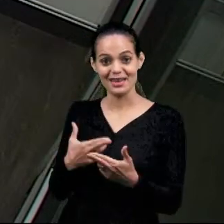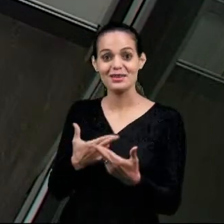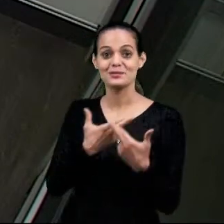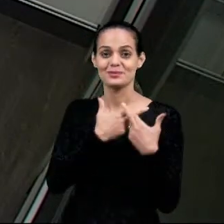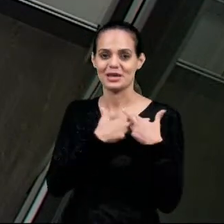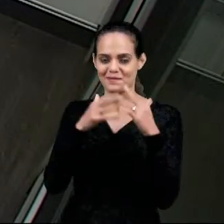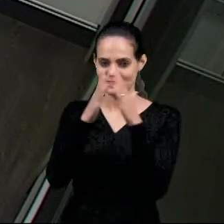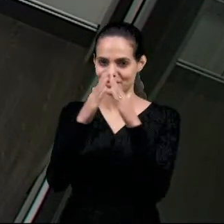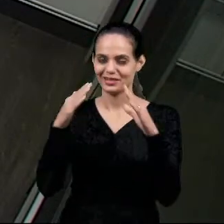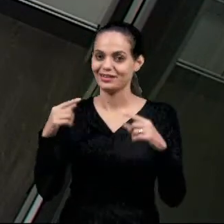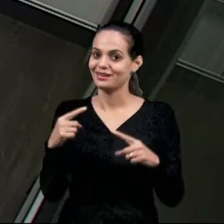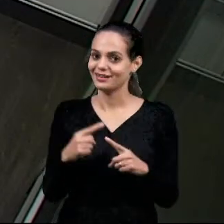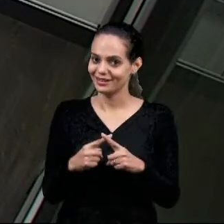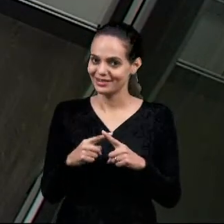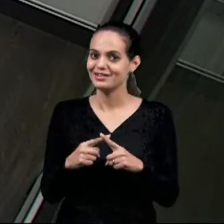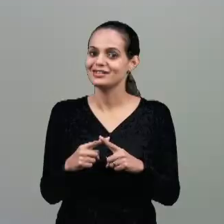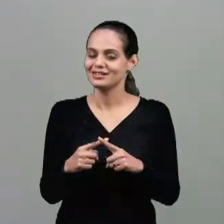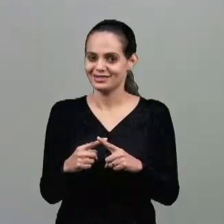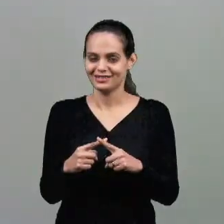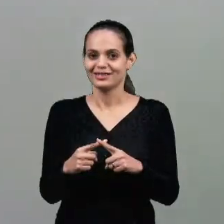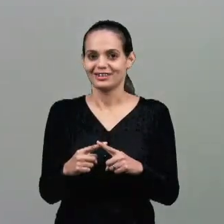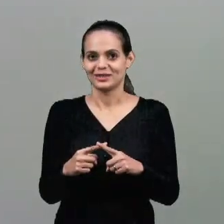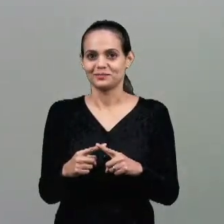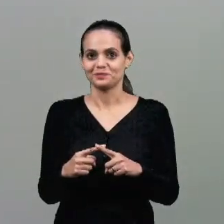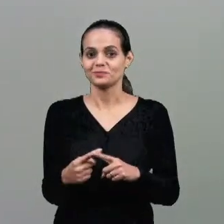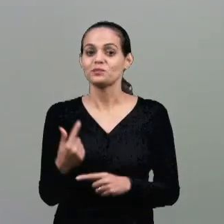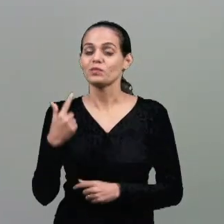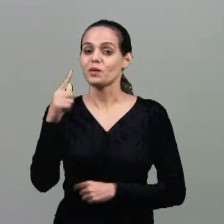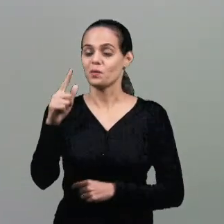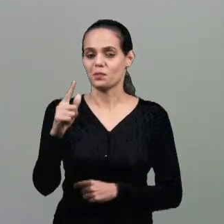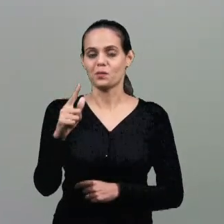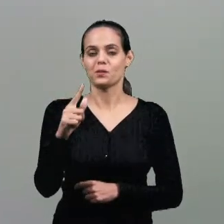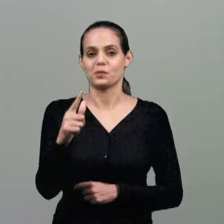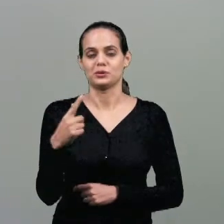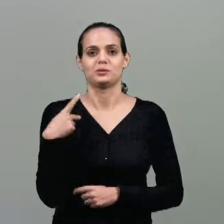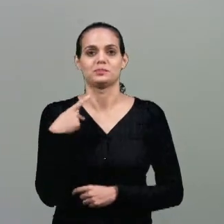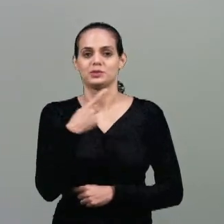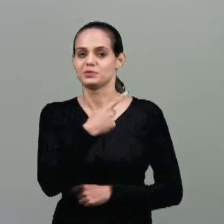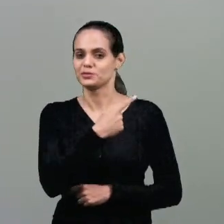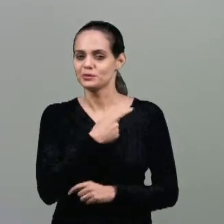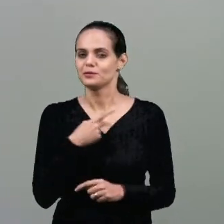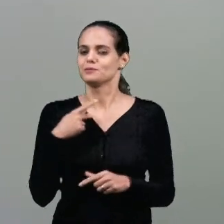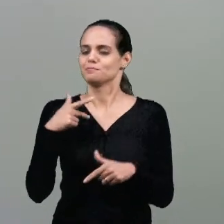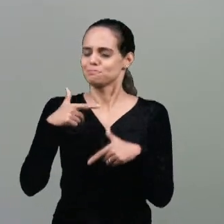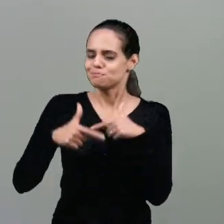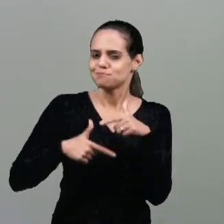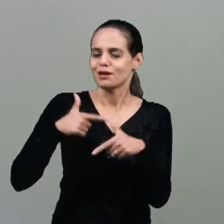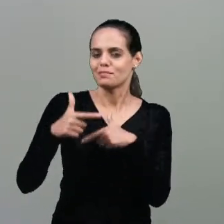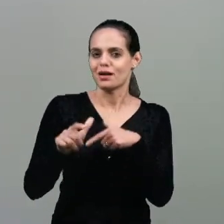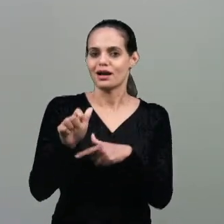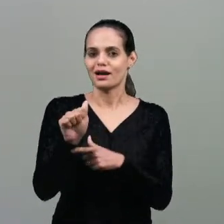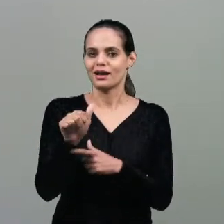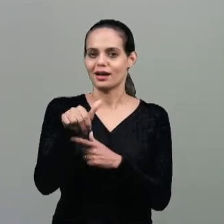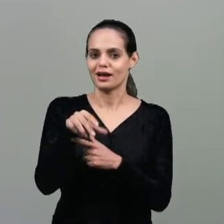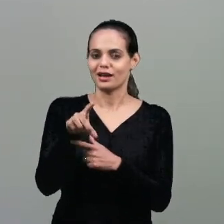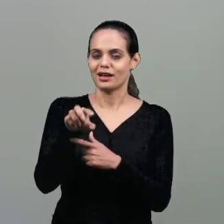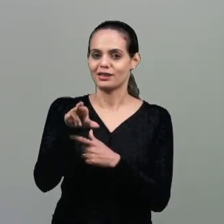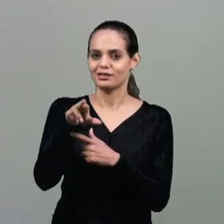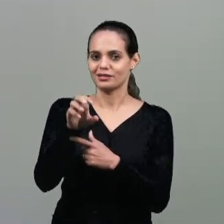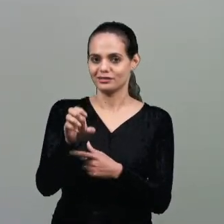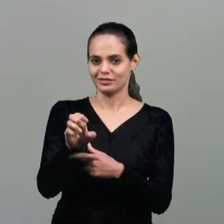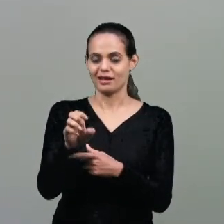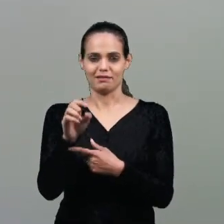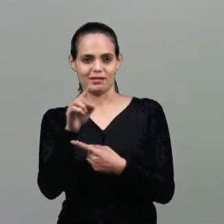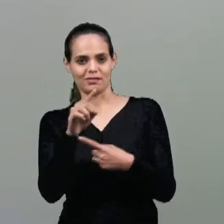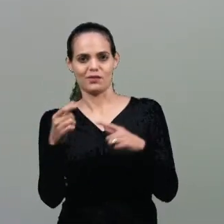pastor que está responsável pela igreja. Nós temos também outro companheiro lá, muito ativo, o André Taídes, está conosco lá.